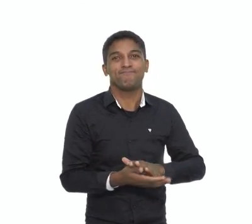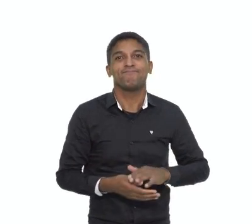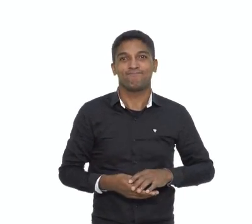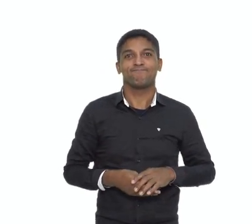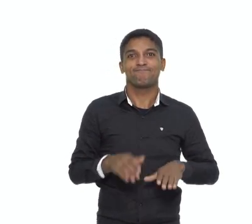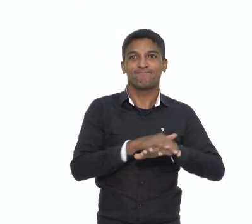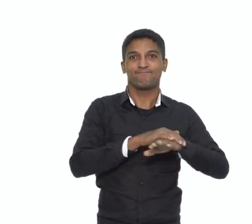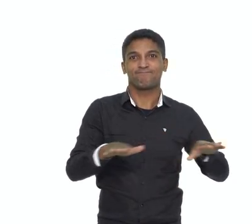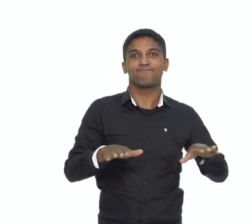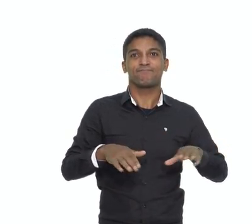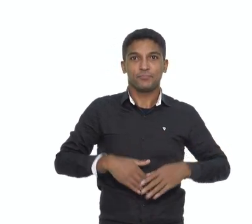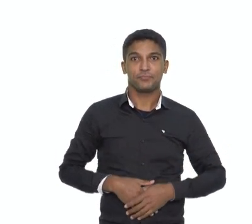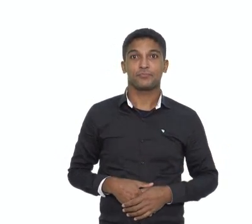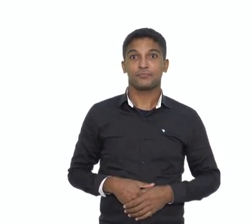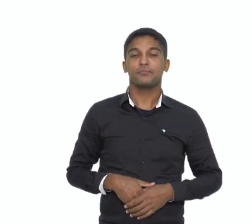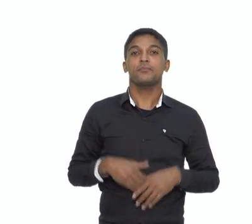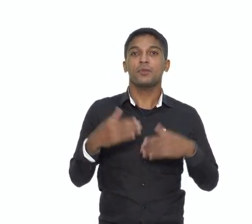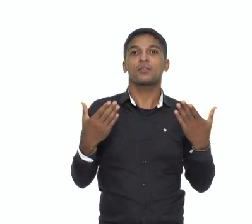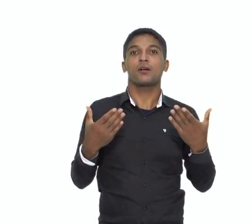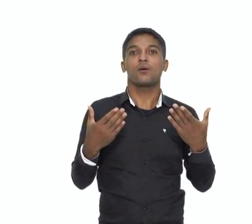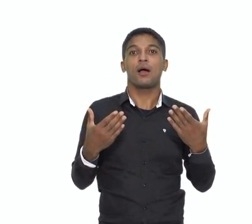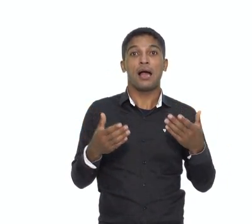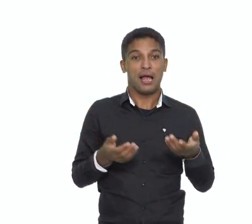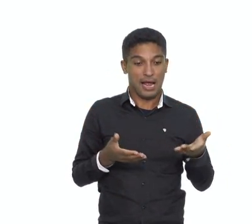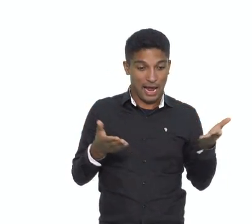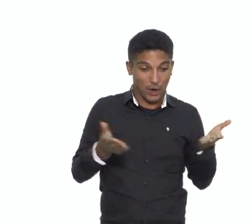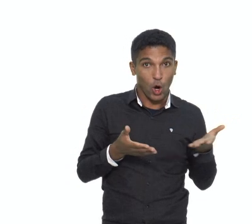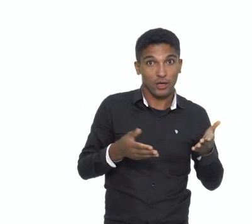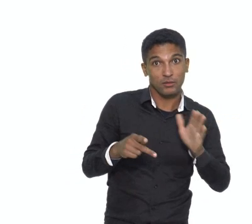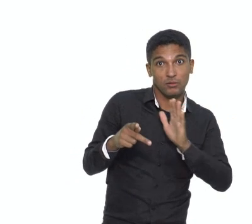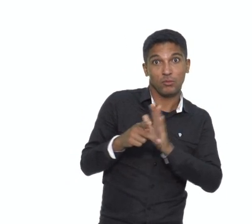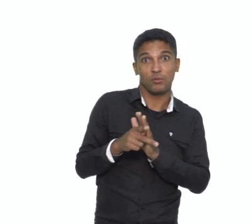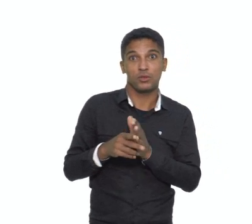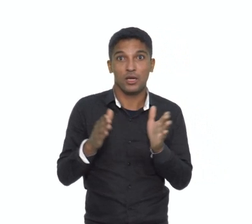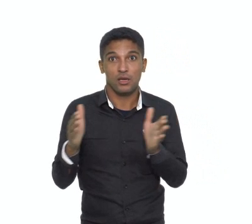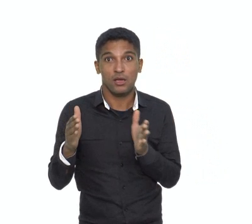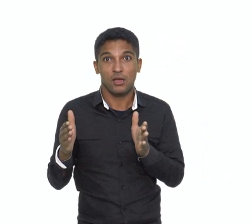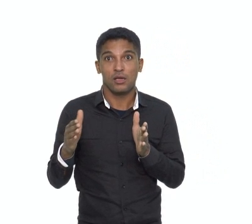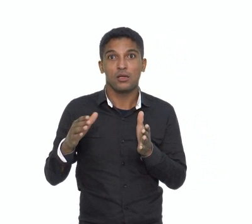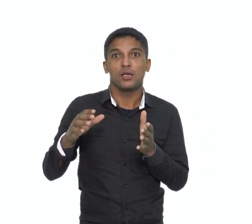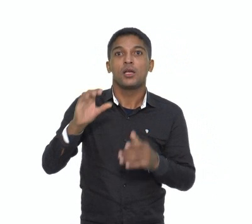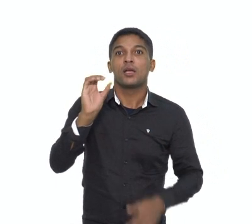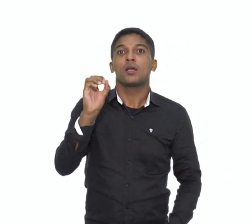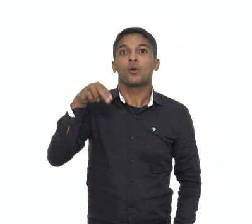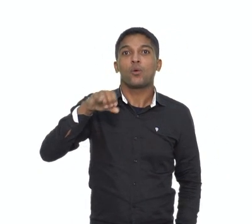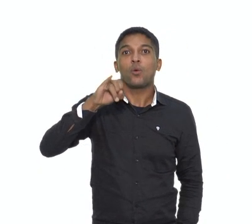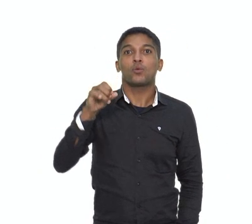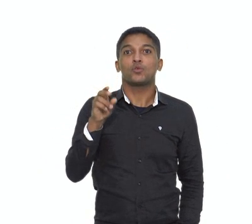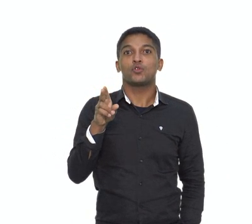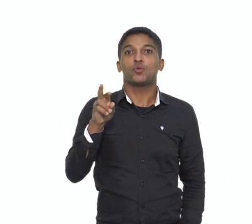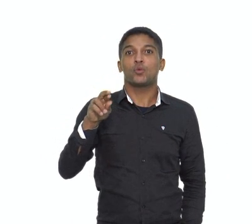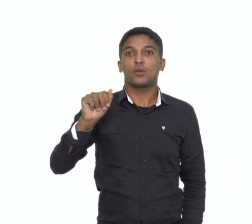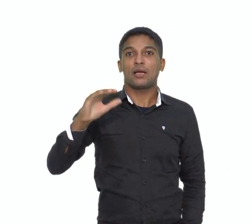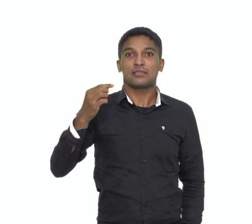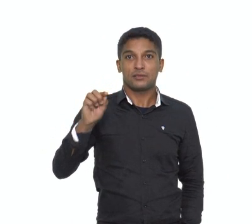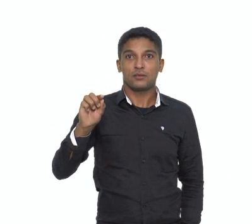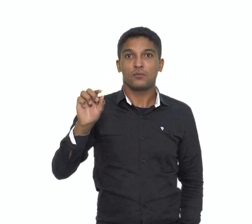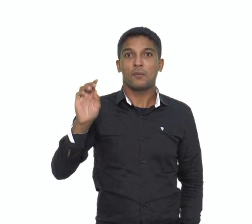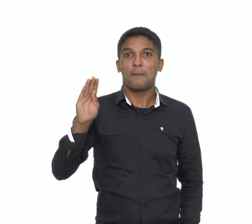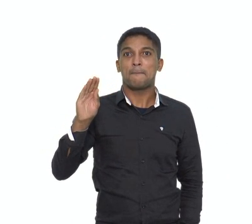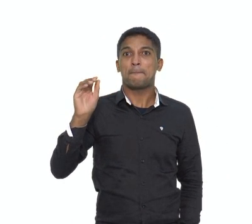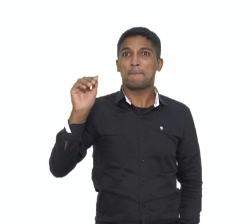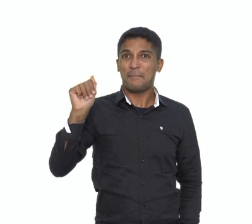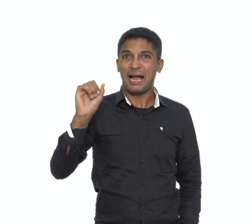do século XVIII, falando agora da Conjuração Baiana, tá? Conjuração Baiana, no final do século XVIII, mais da metade da população da Bahia